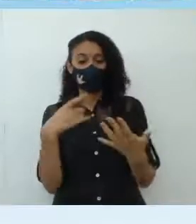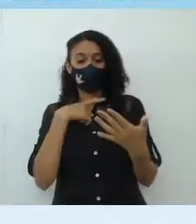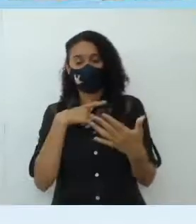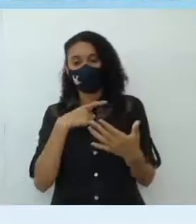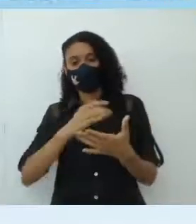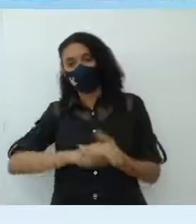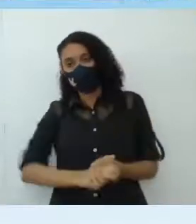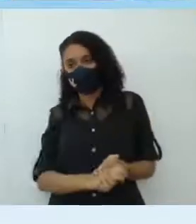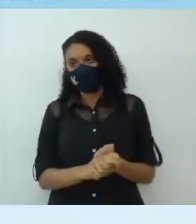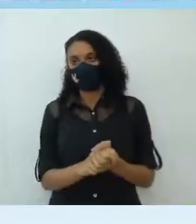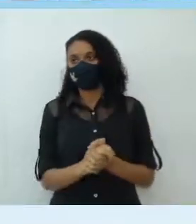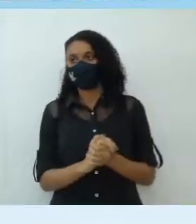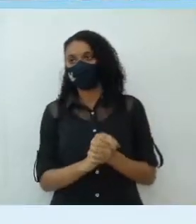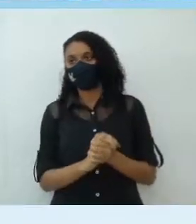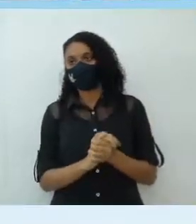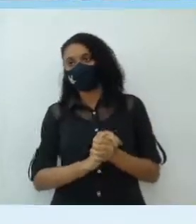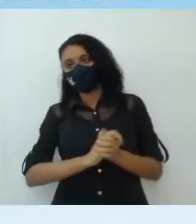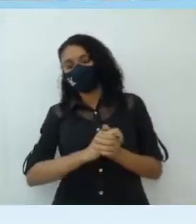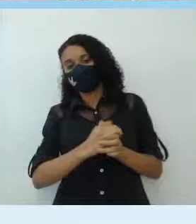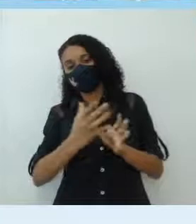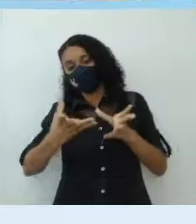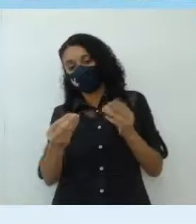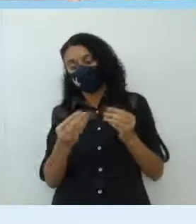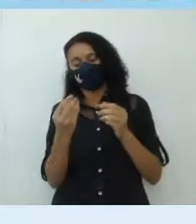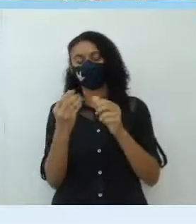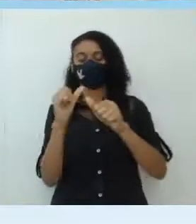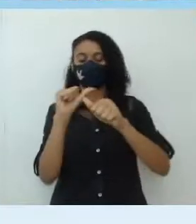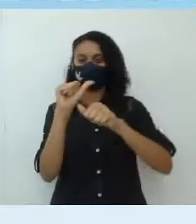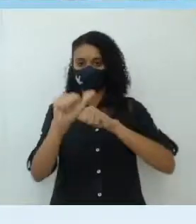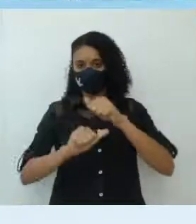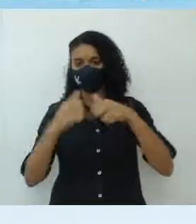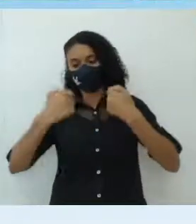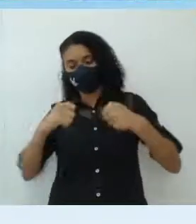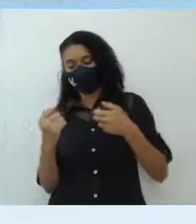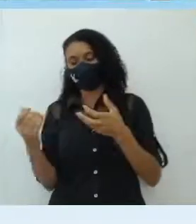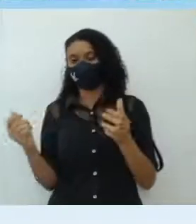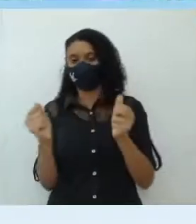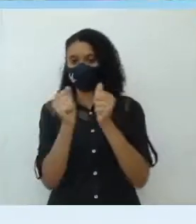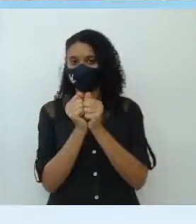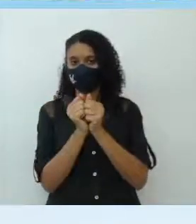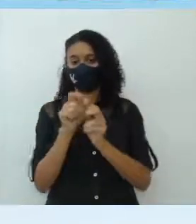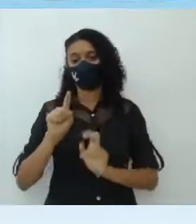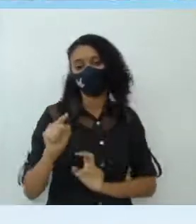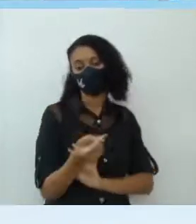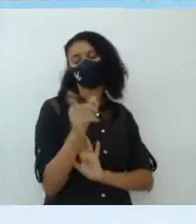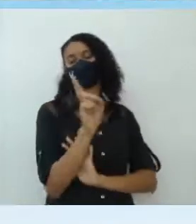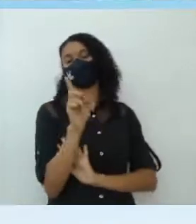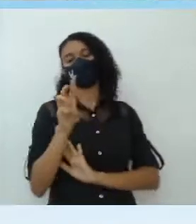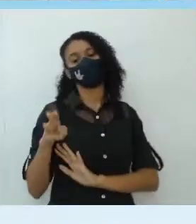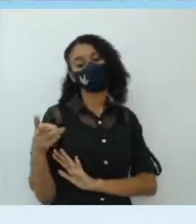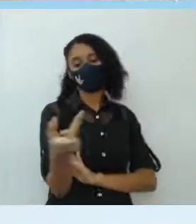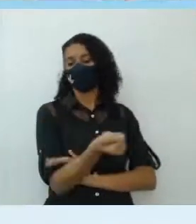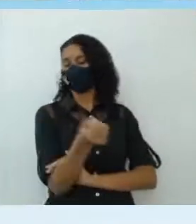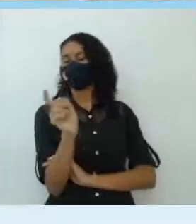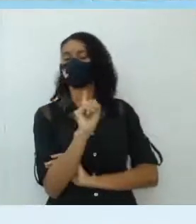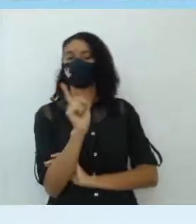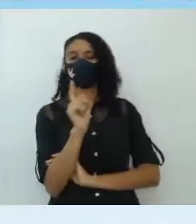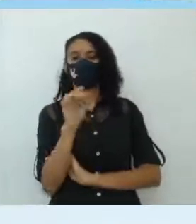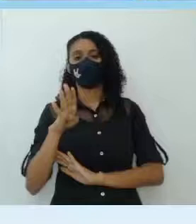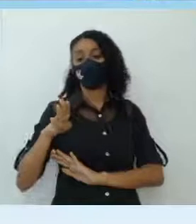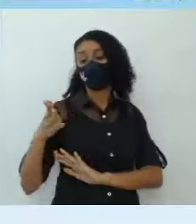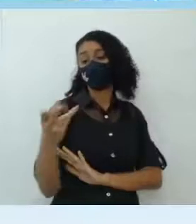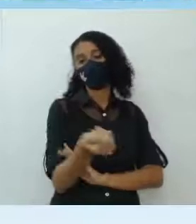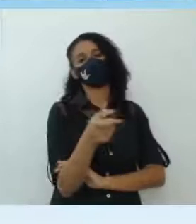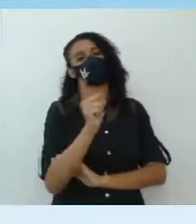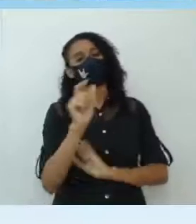quantidade gigantesca de átomos, né? Então eu preciso juntar, não são 1.000, milhares, milhões, bilhões